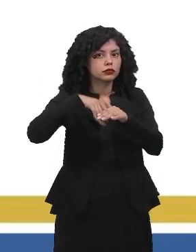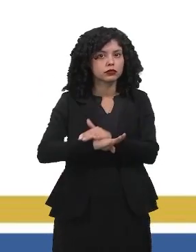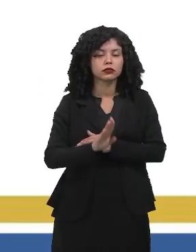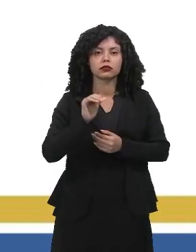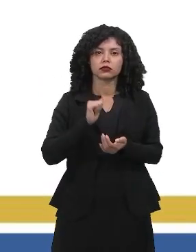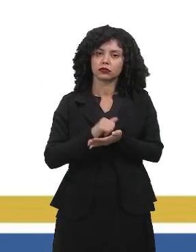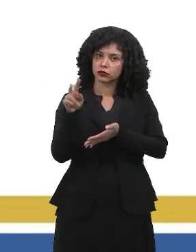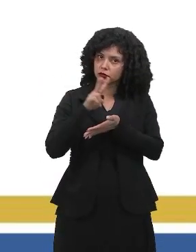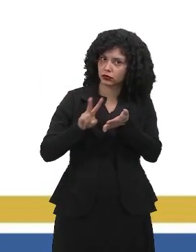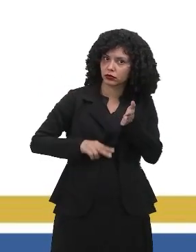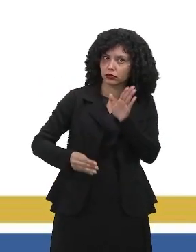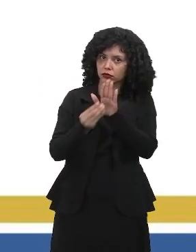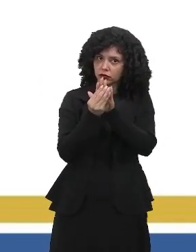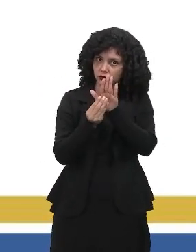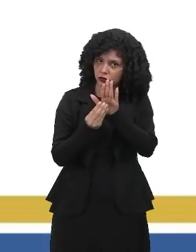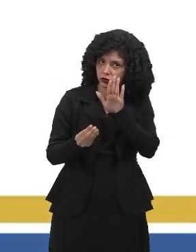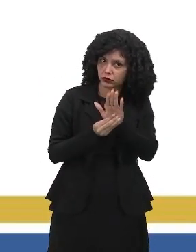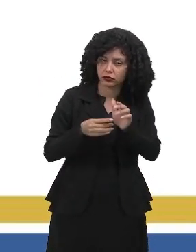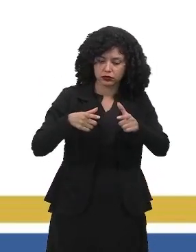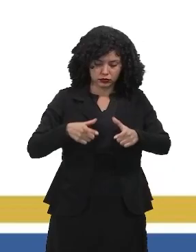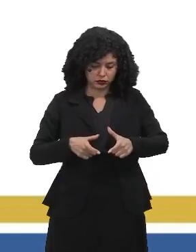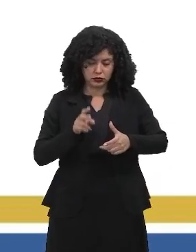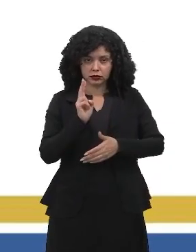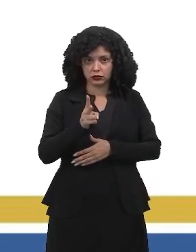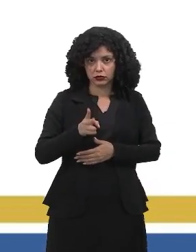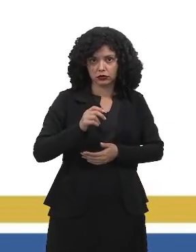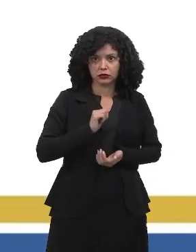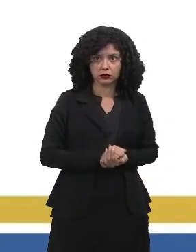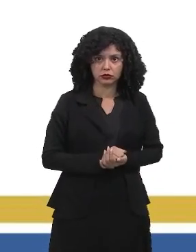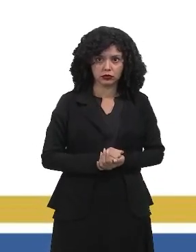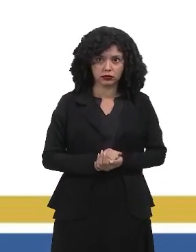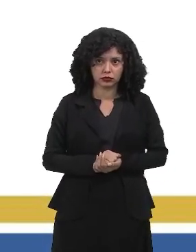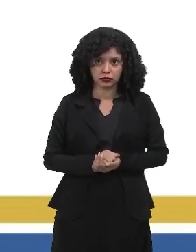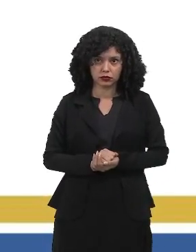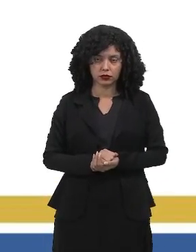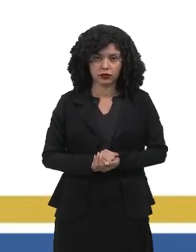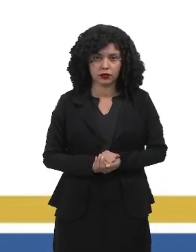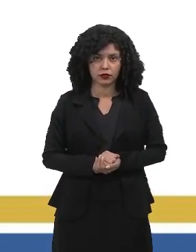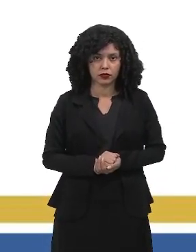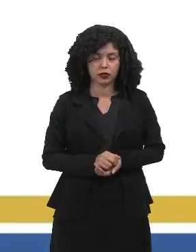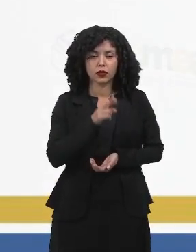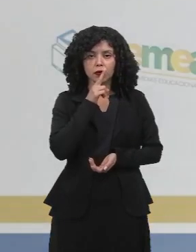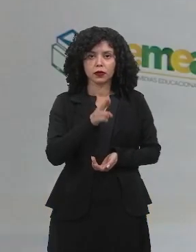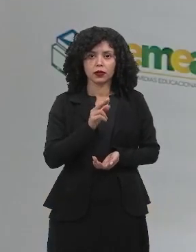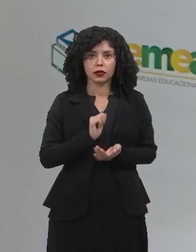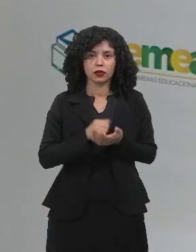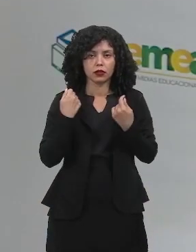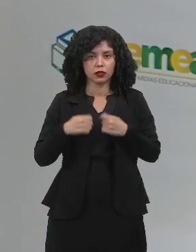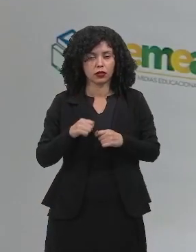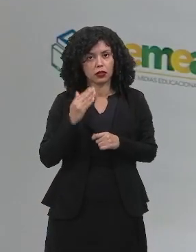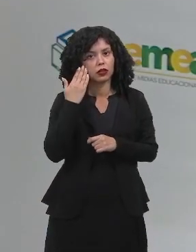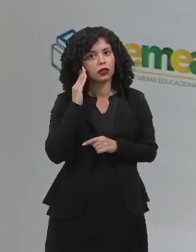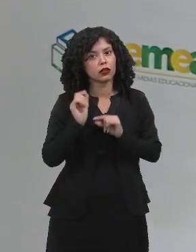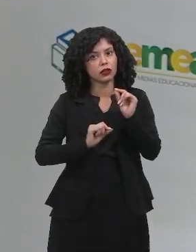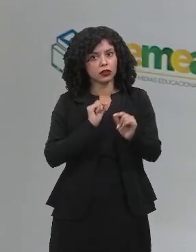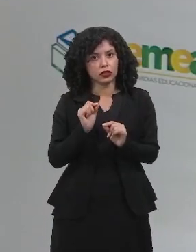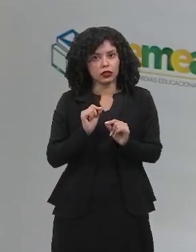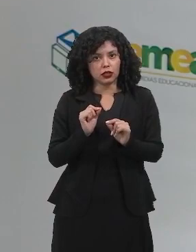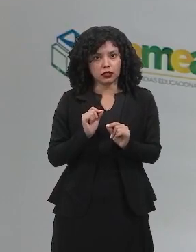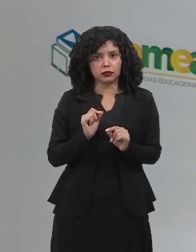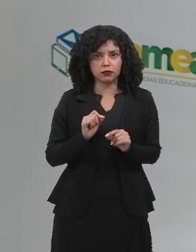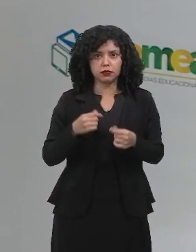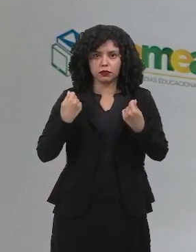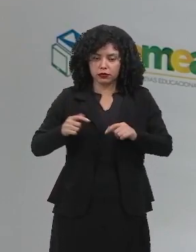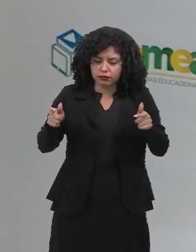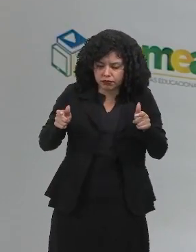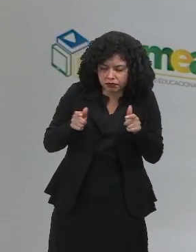armazenamento e a leitura de dados em discos de uma mesma área? Ou seja, para resolver essa questão, a gente precisa entender que eu preciso